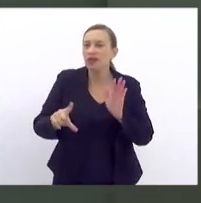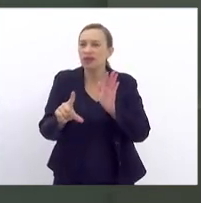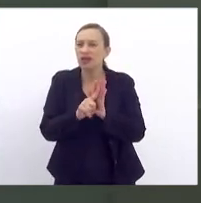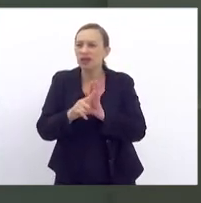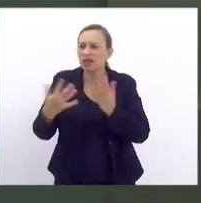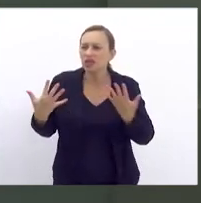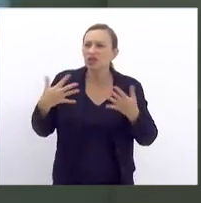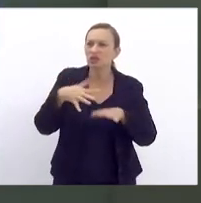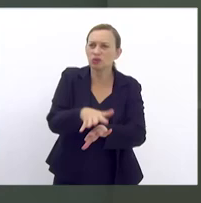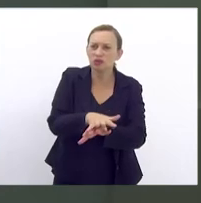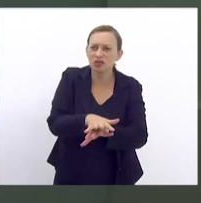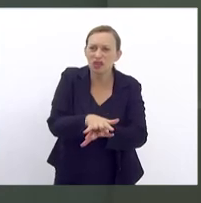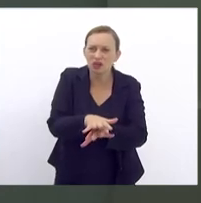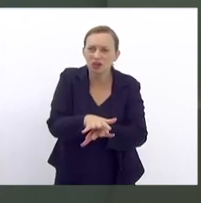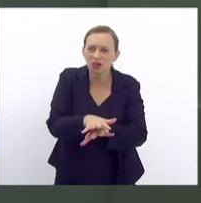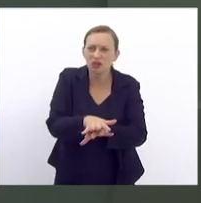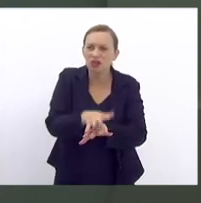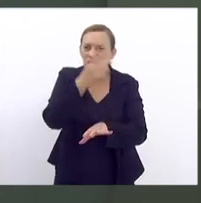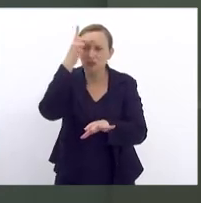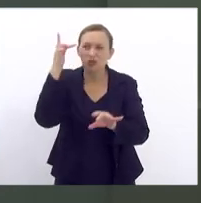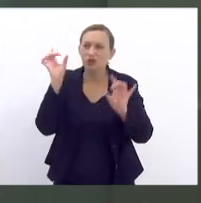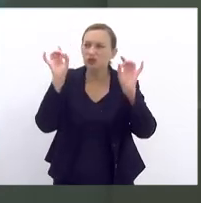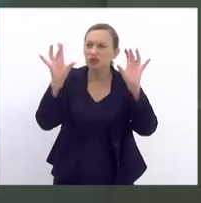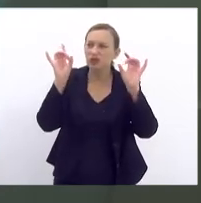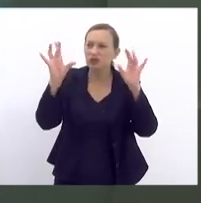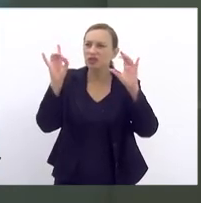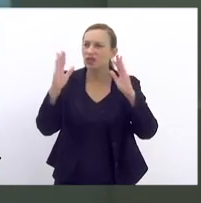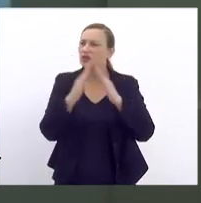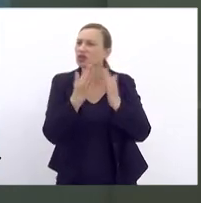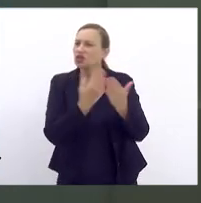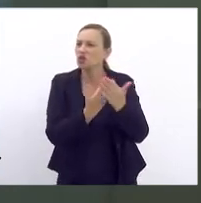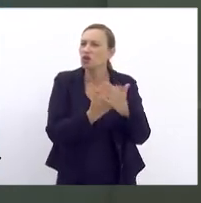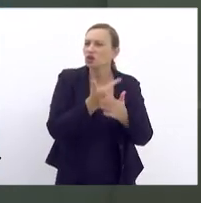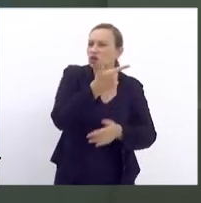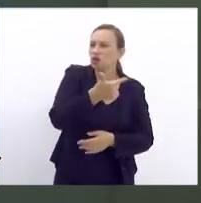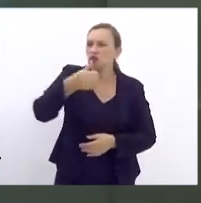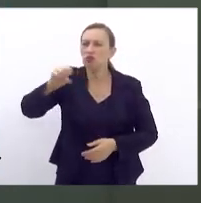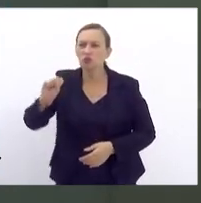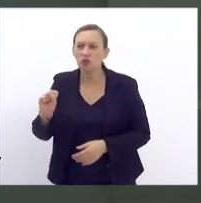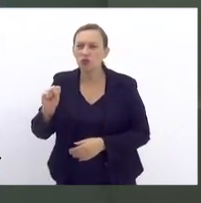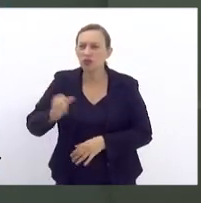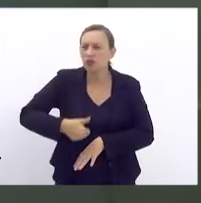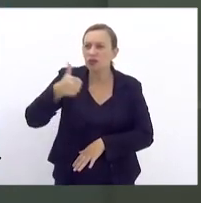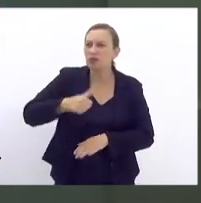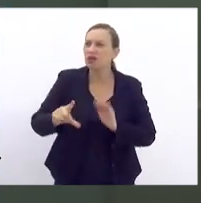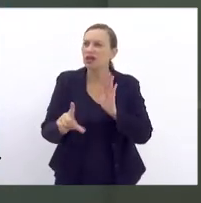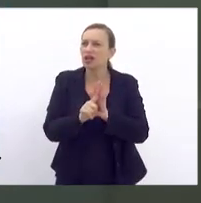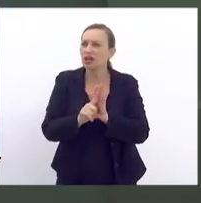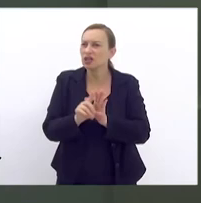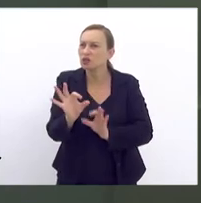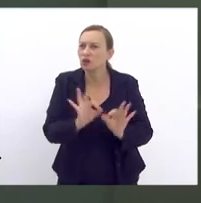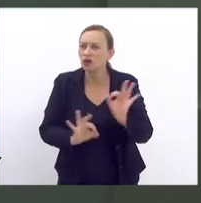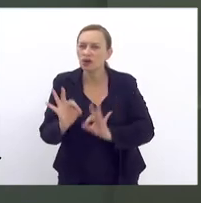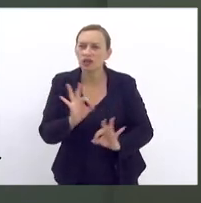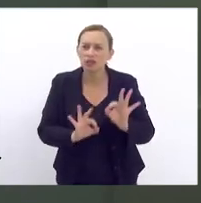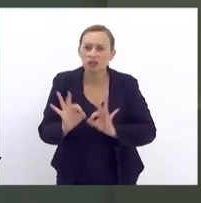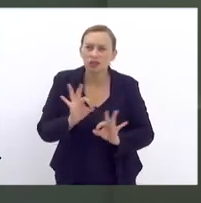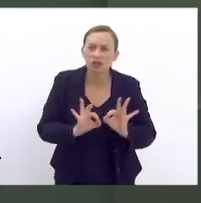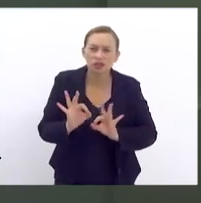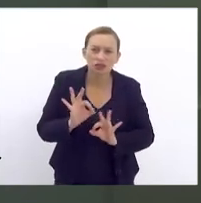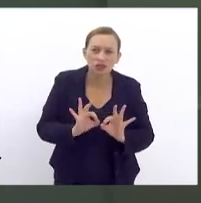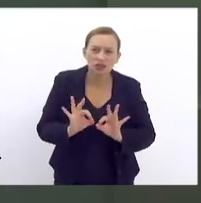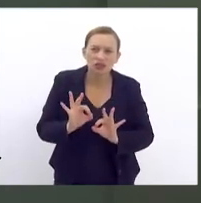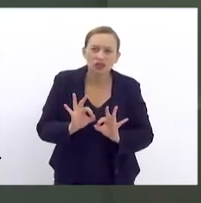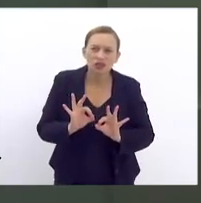m para alunos especiais nas escolas já em 2008 surgiu a primeira lei de organização ou seja